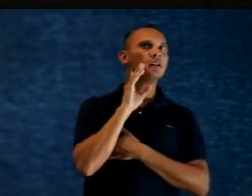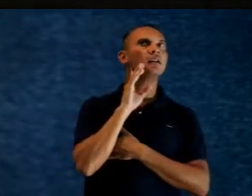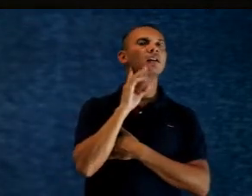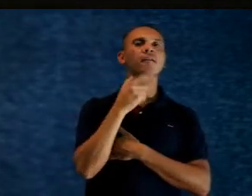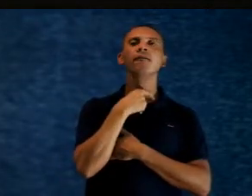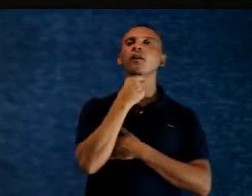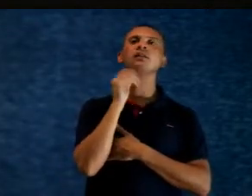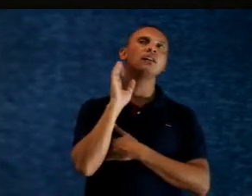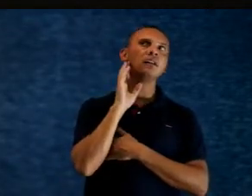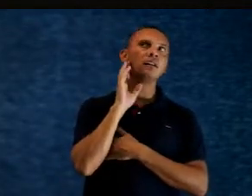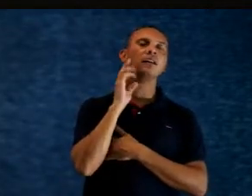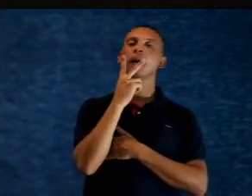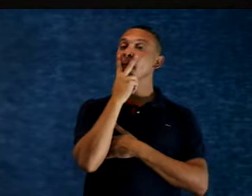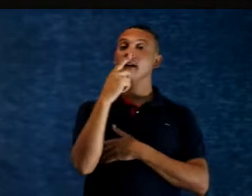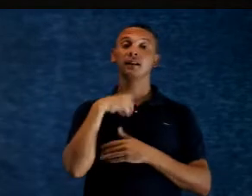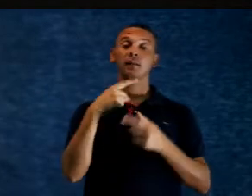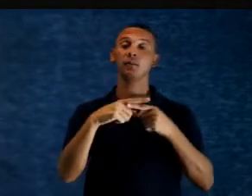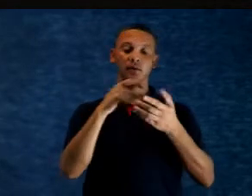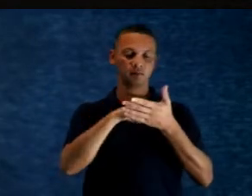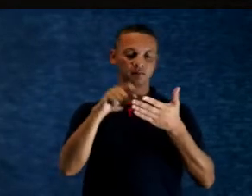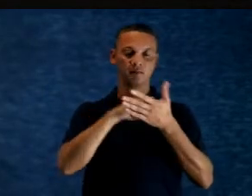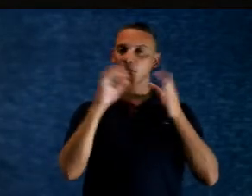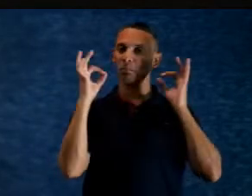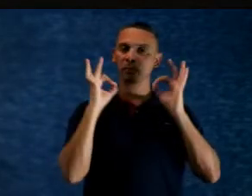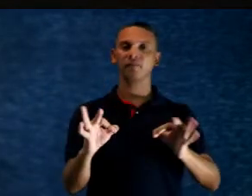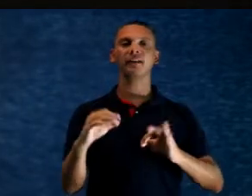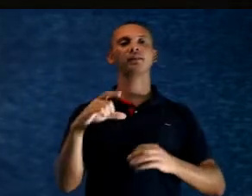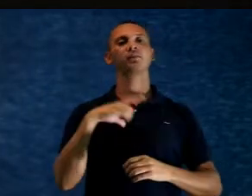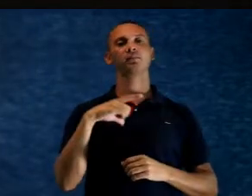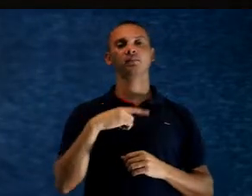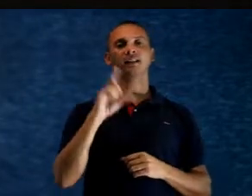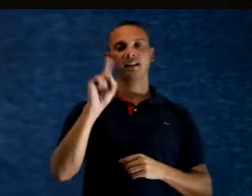a alegria de dizer. Eu fiz menção